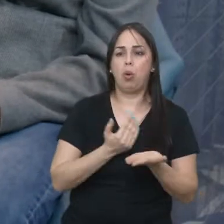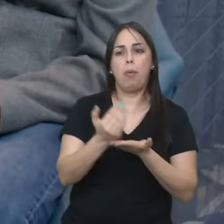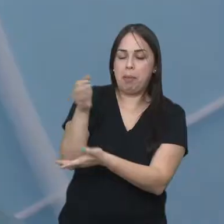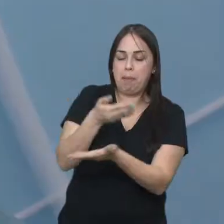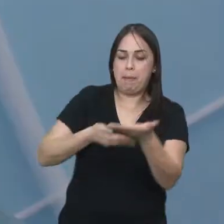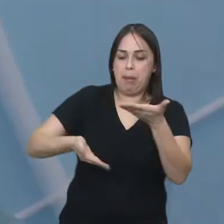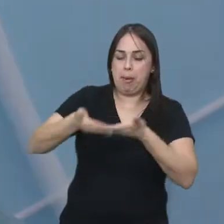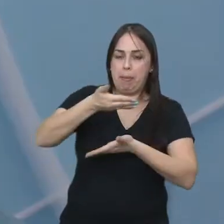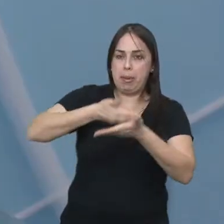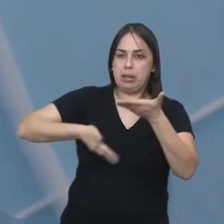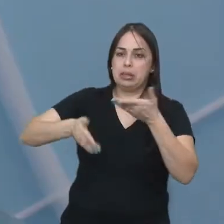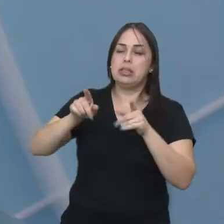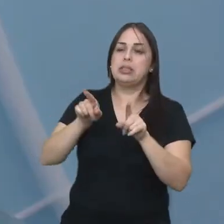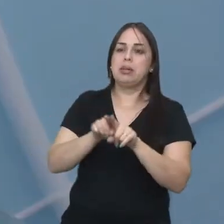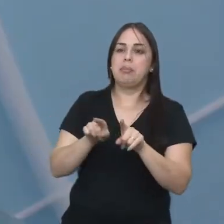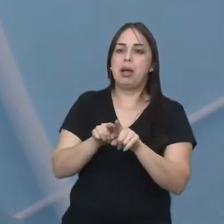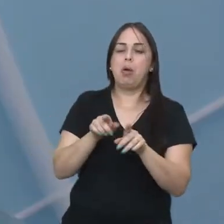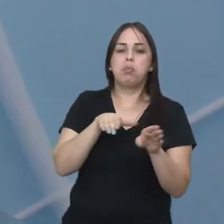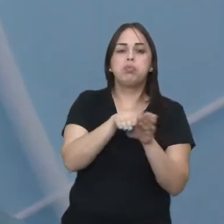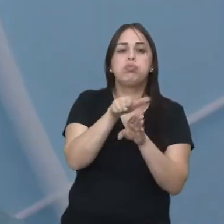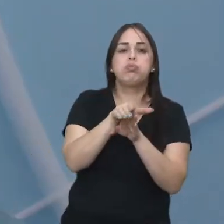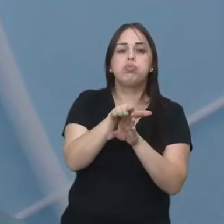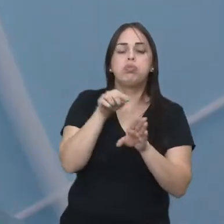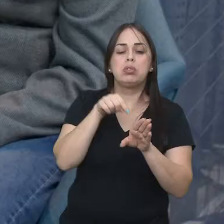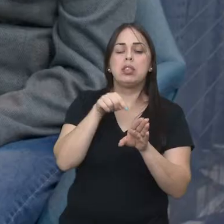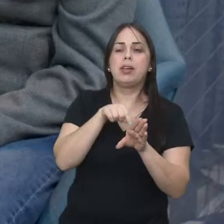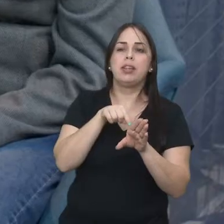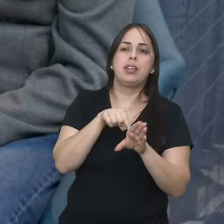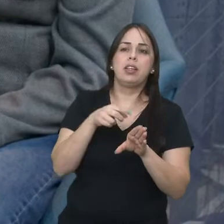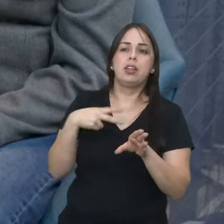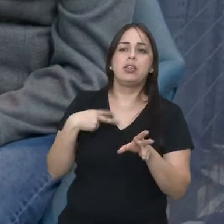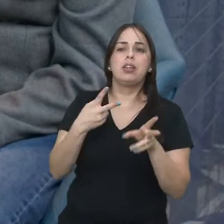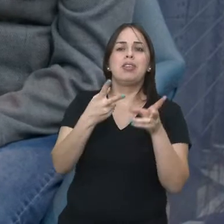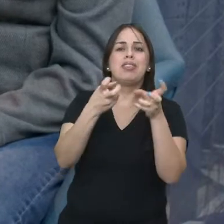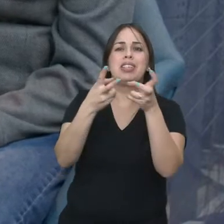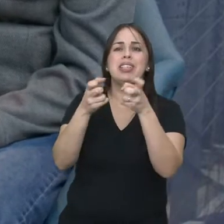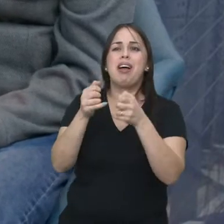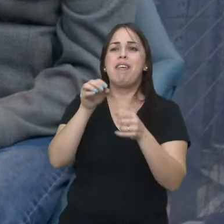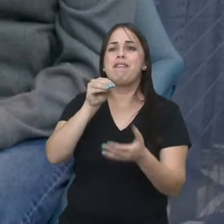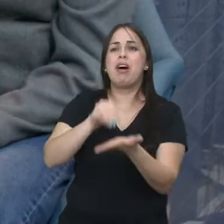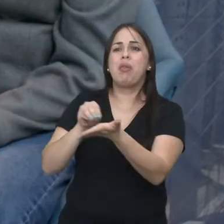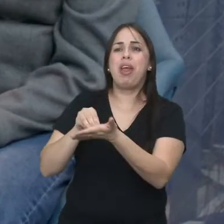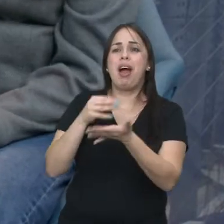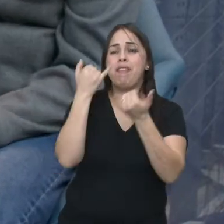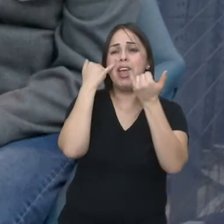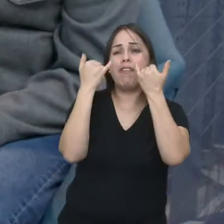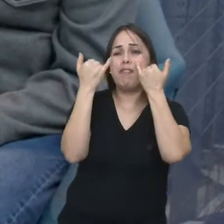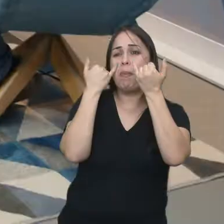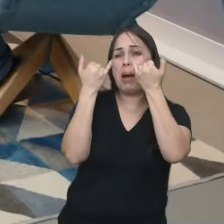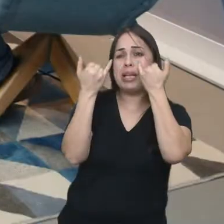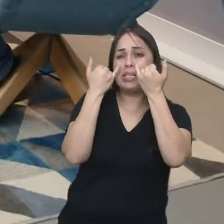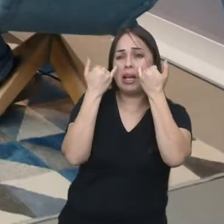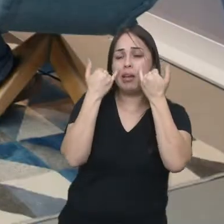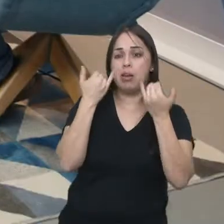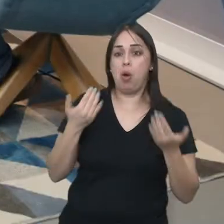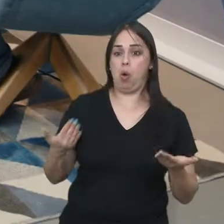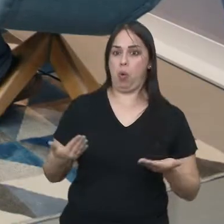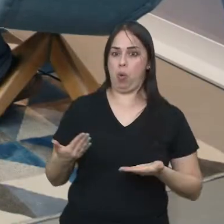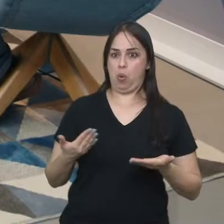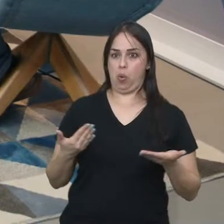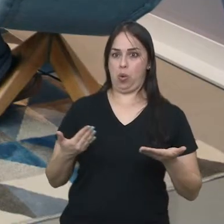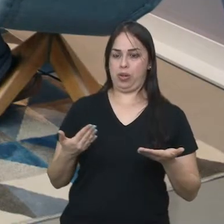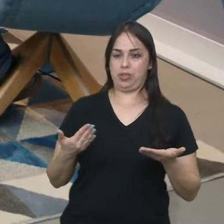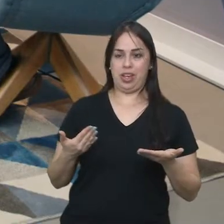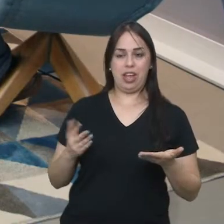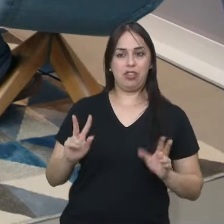né? E em relação à orientação, a gente via muita desinformação acontecendo,